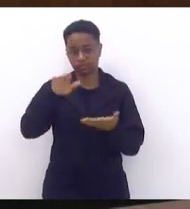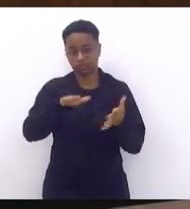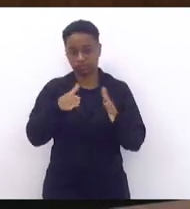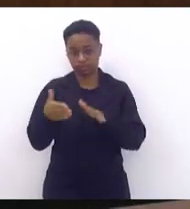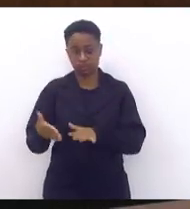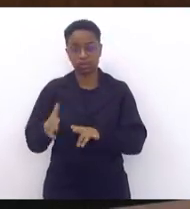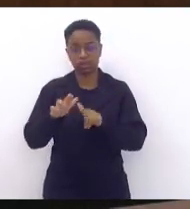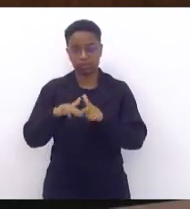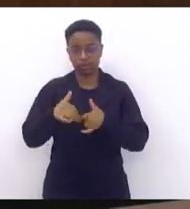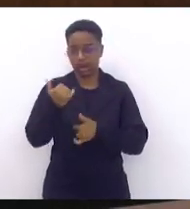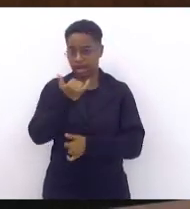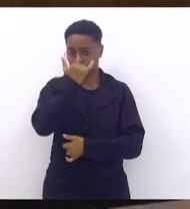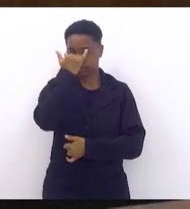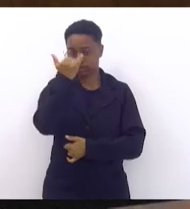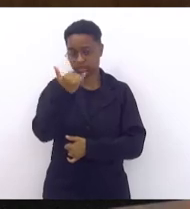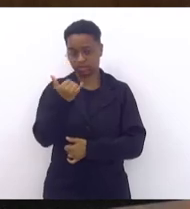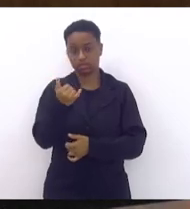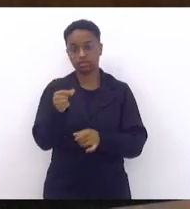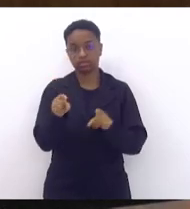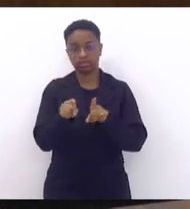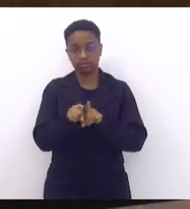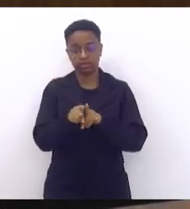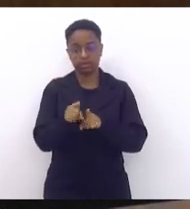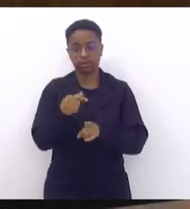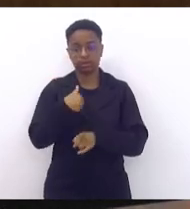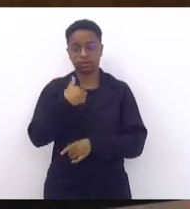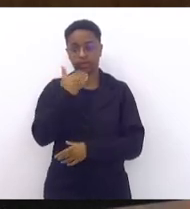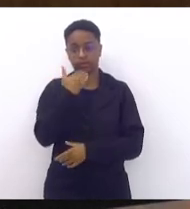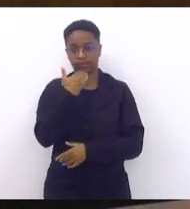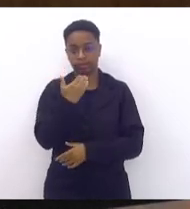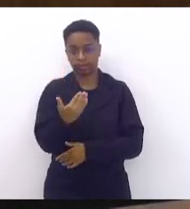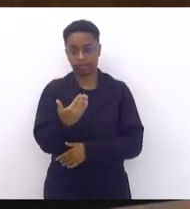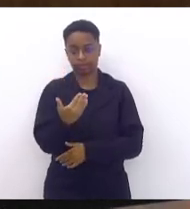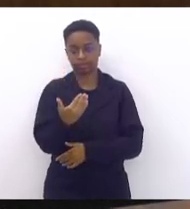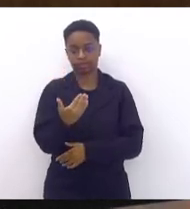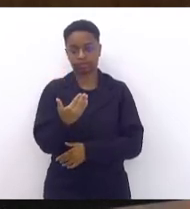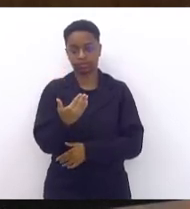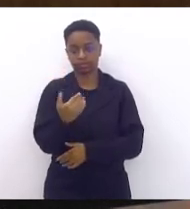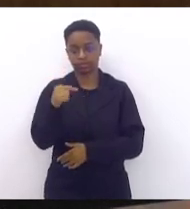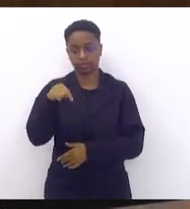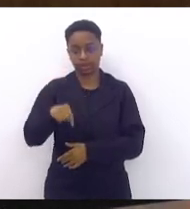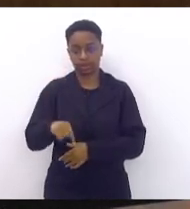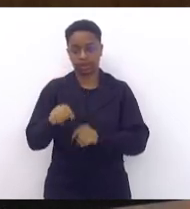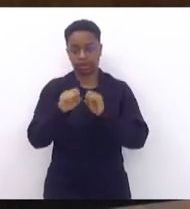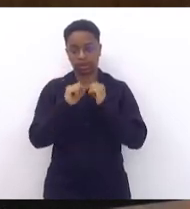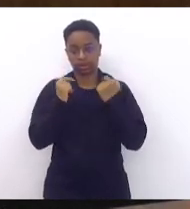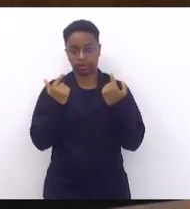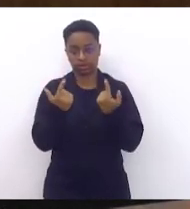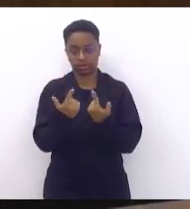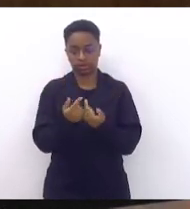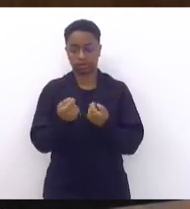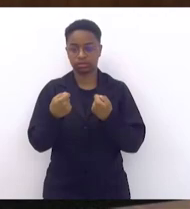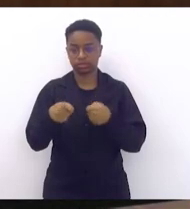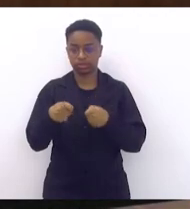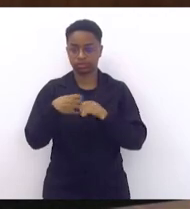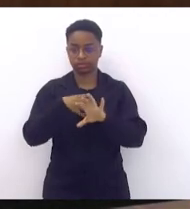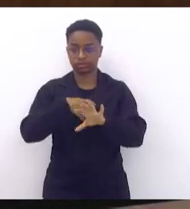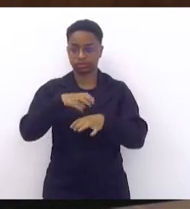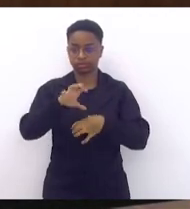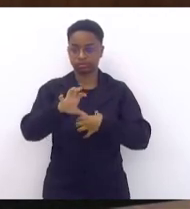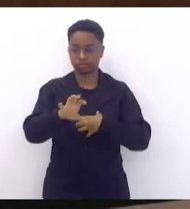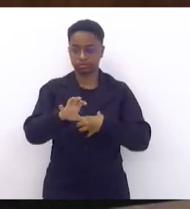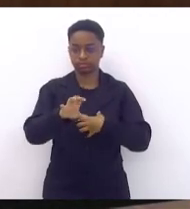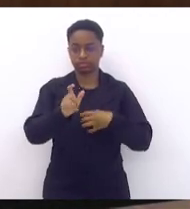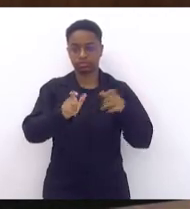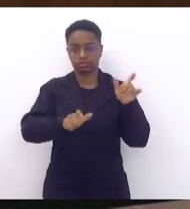acidente. E eu pediria, senhor presidente, que essa casa demonstrasse solidariedade ao que